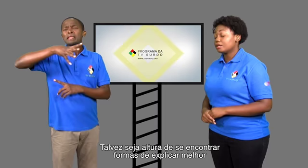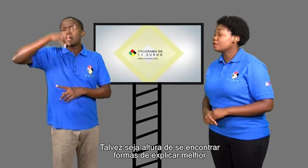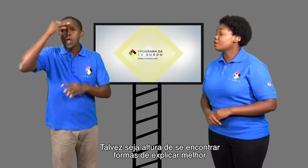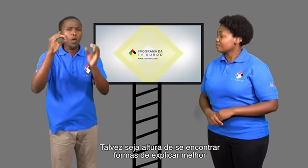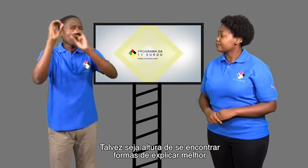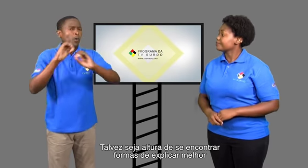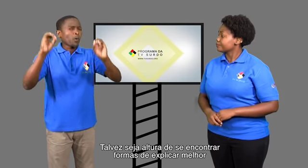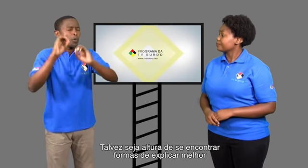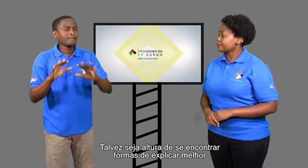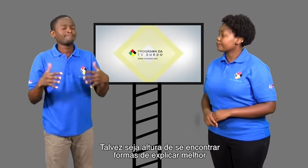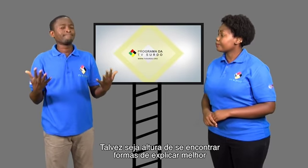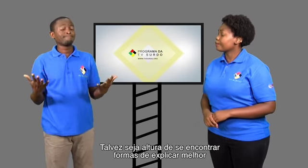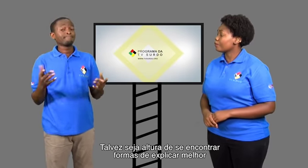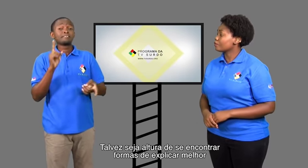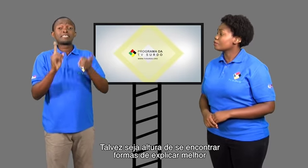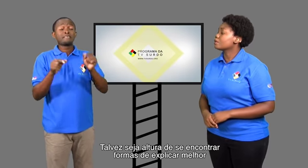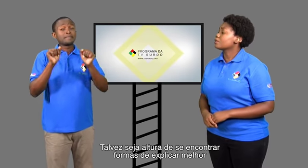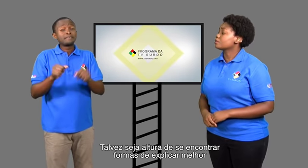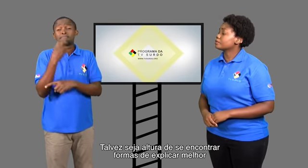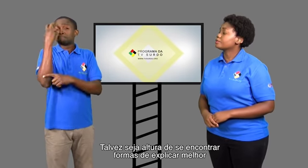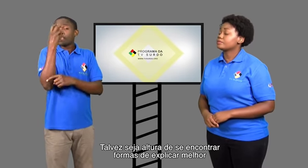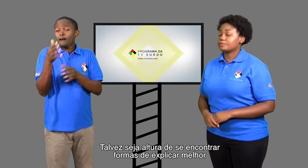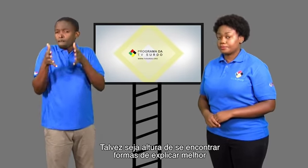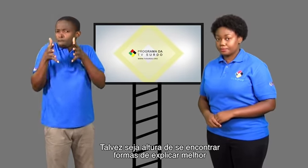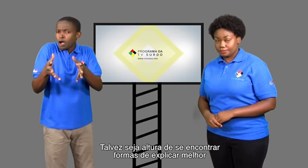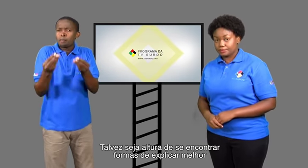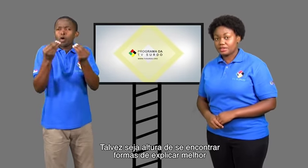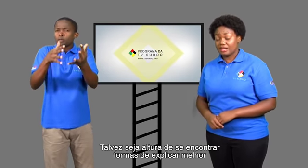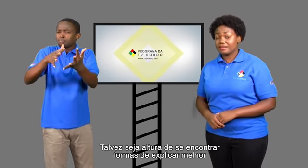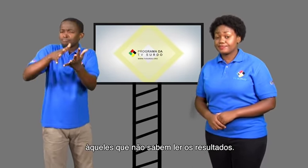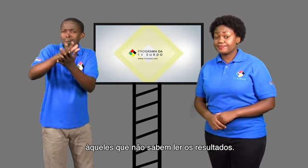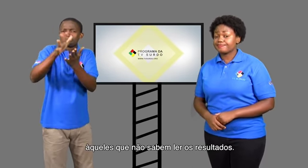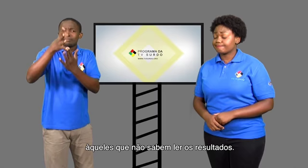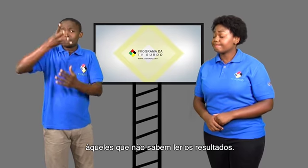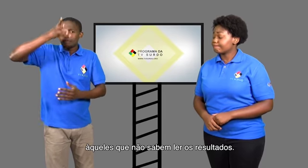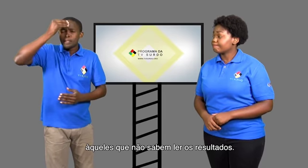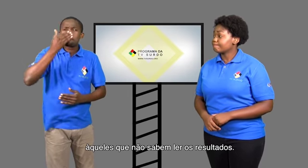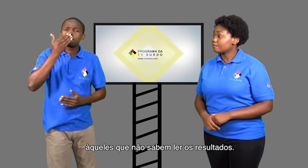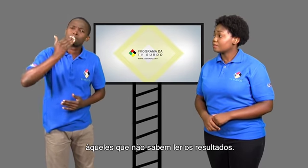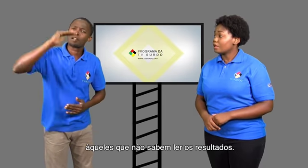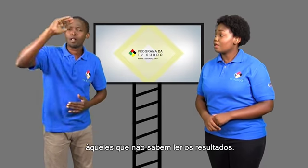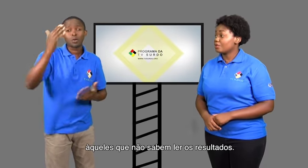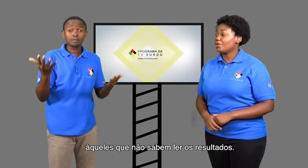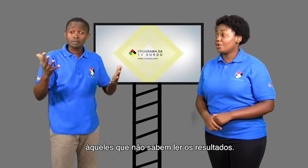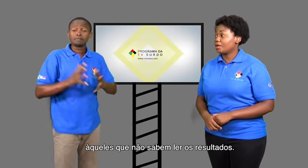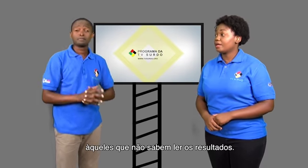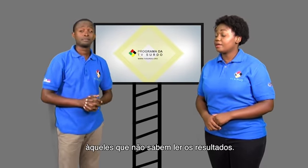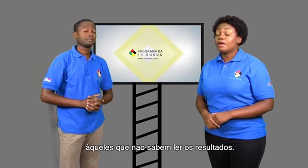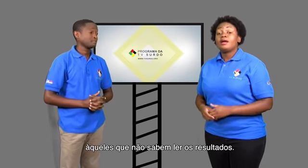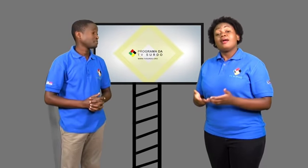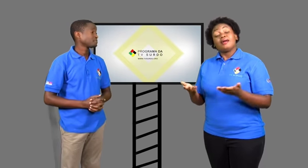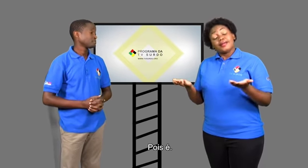Talvez seja a altura de se encontrar formas de explicar melhor àqueles que não sabem ver os